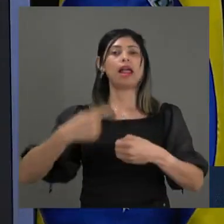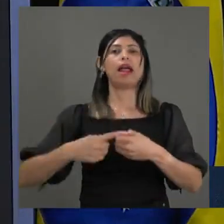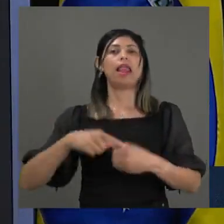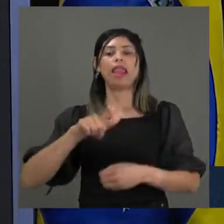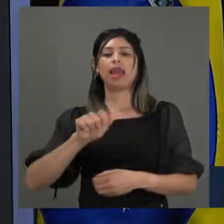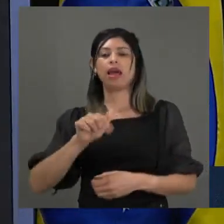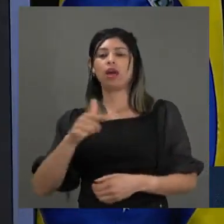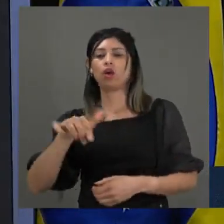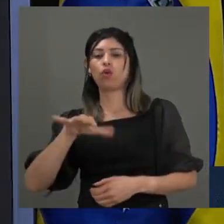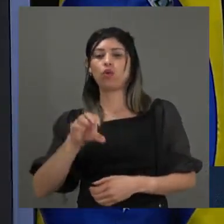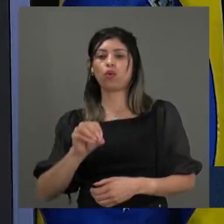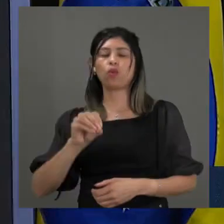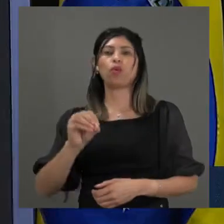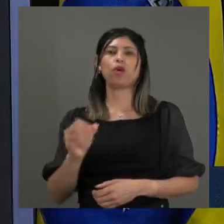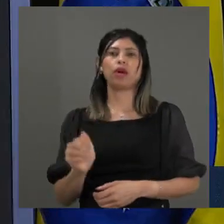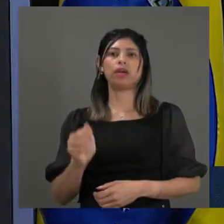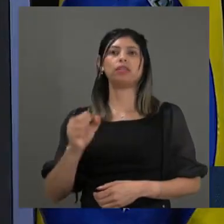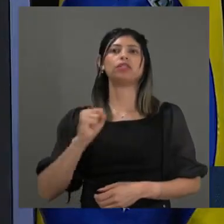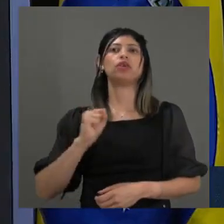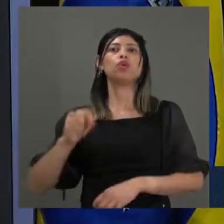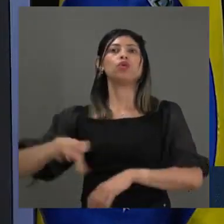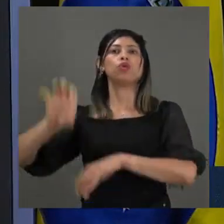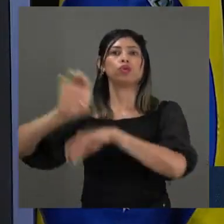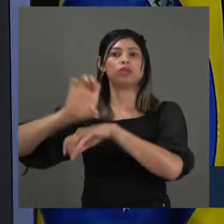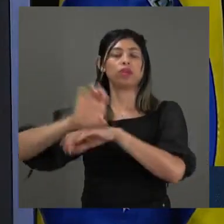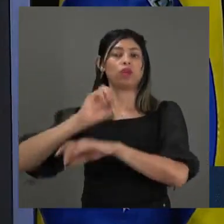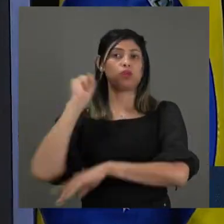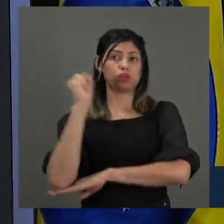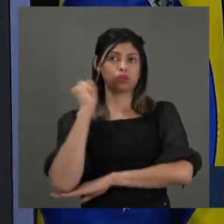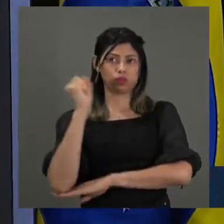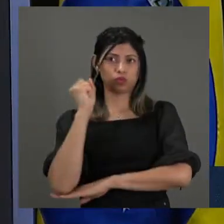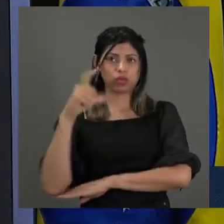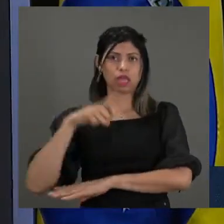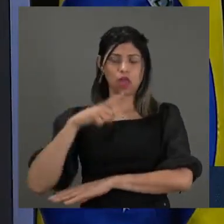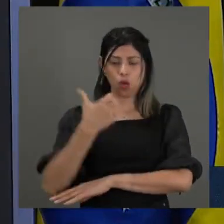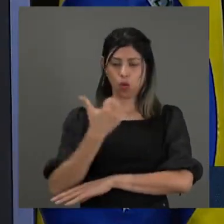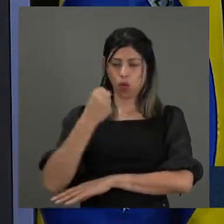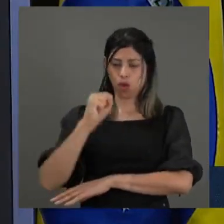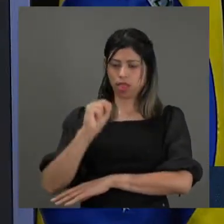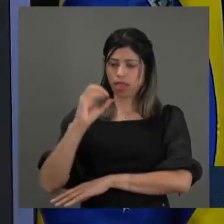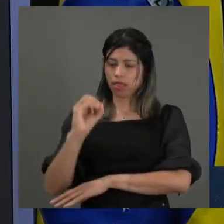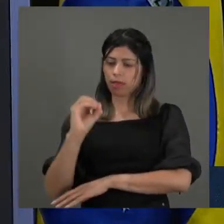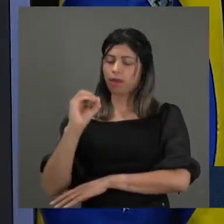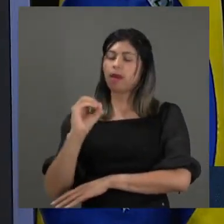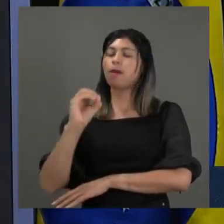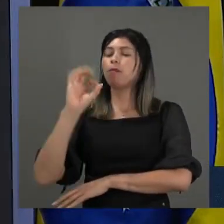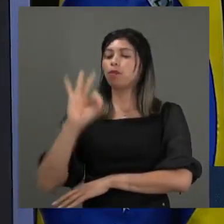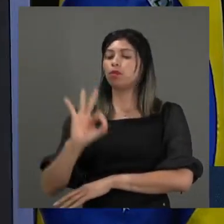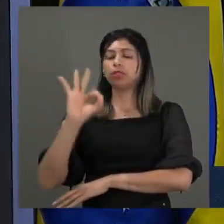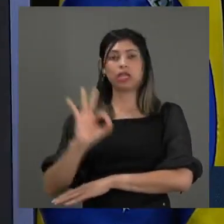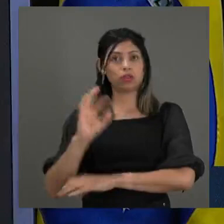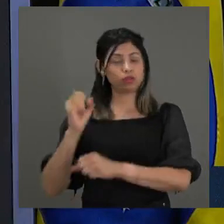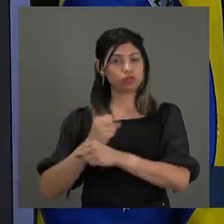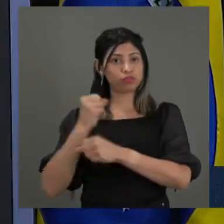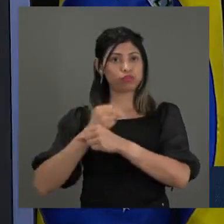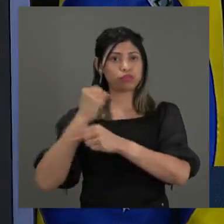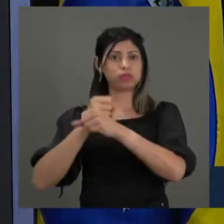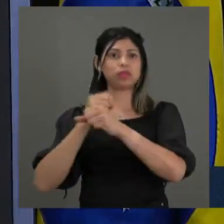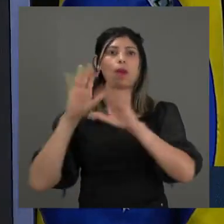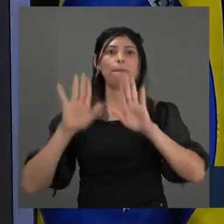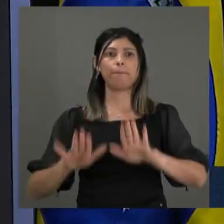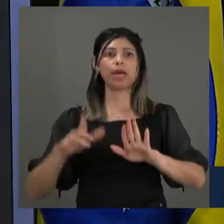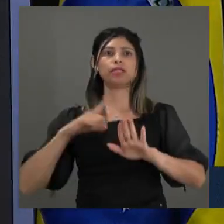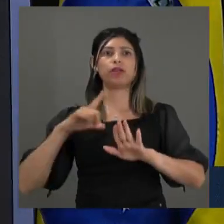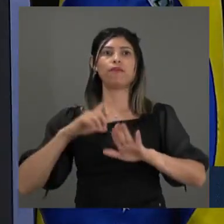diz estar com mais de 80% das instalações concluídas, porém, ainda está com o investimento